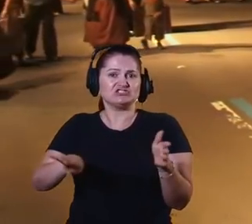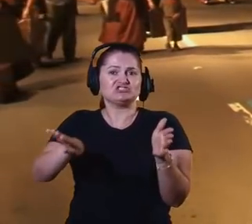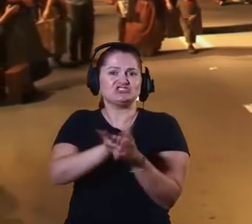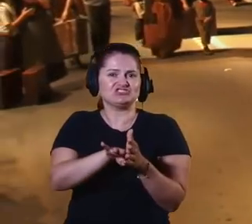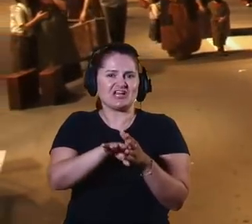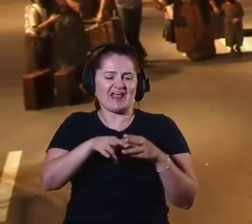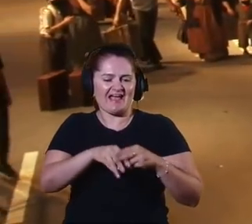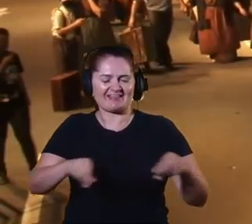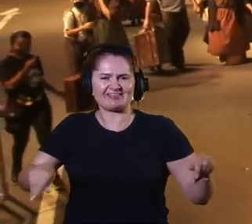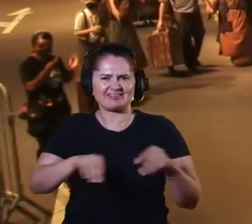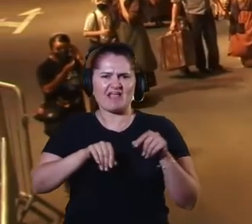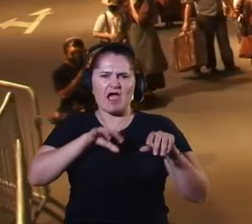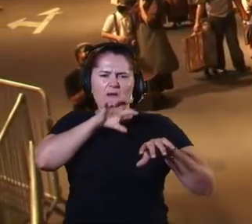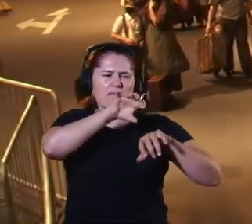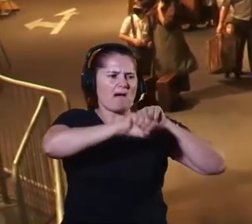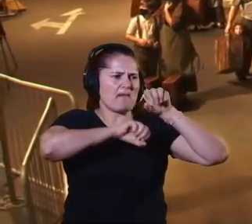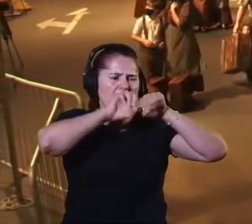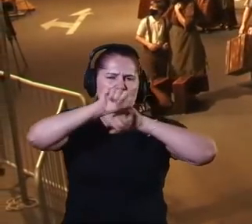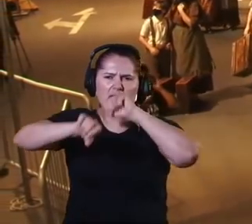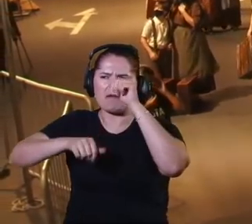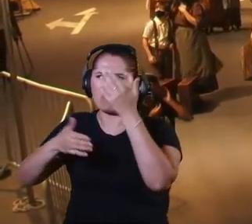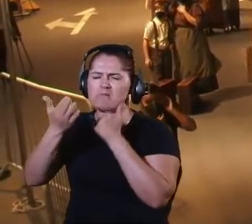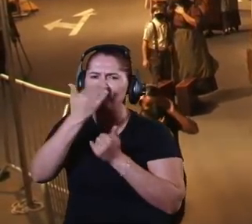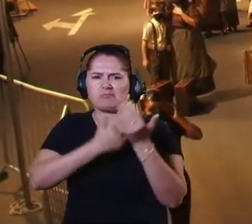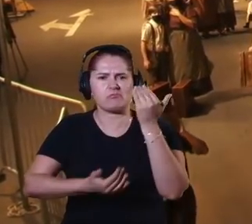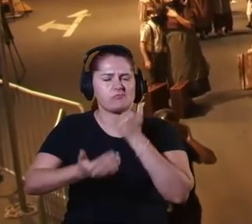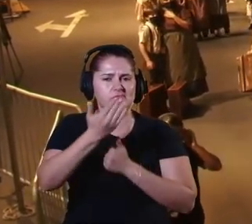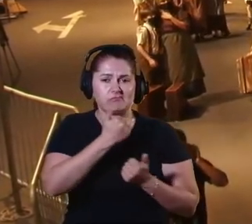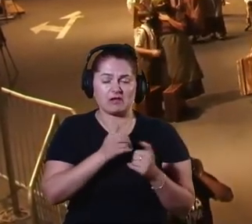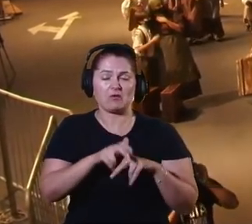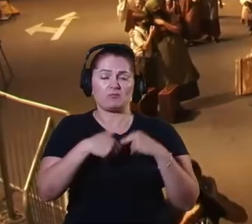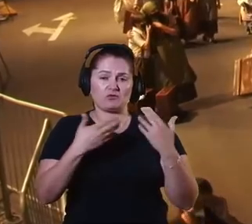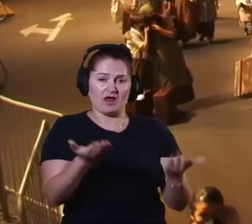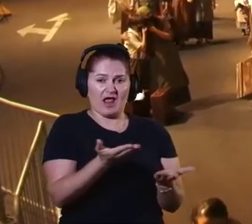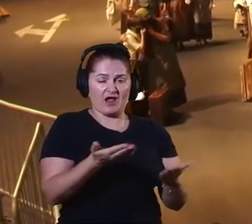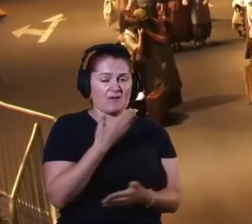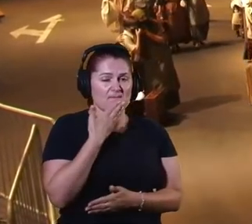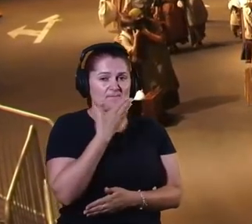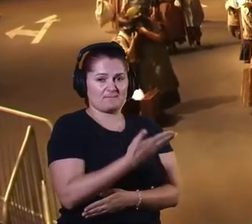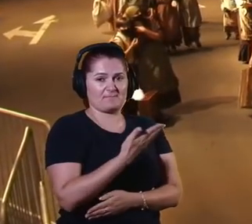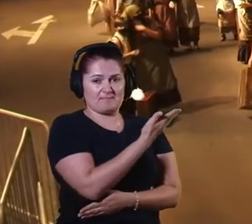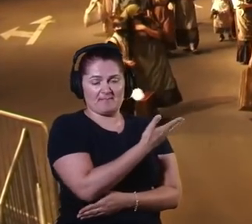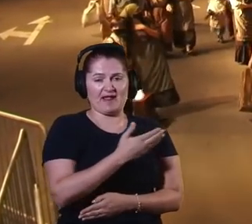cucanha. Queria ouvir também da Kátia, né, esse